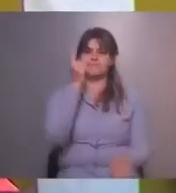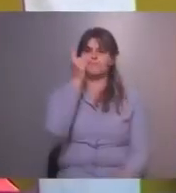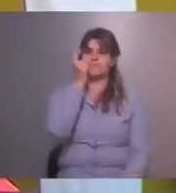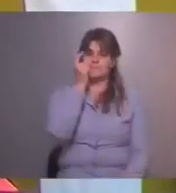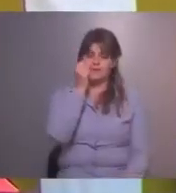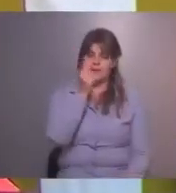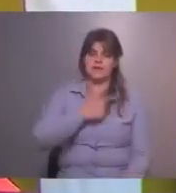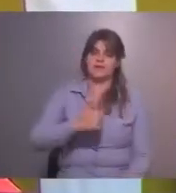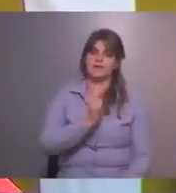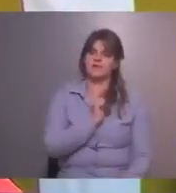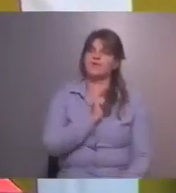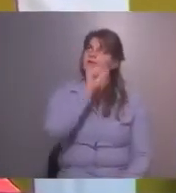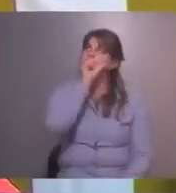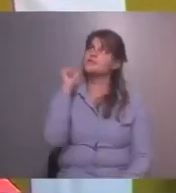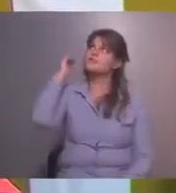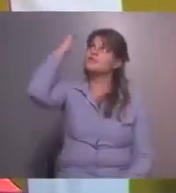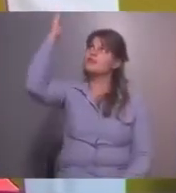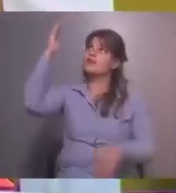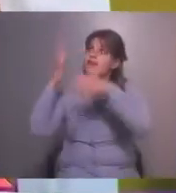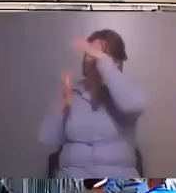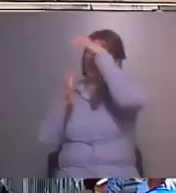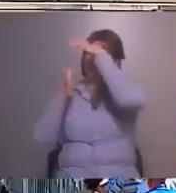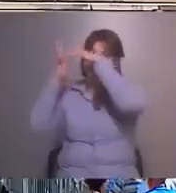Pai nosso que estais nos